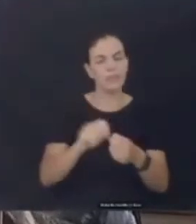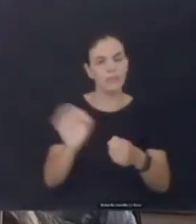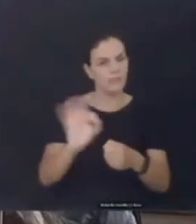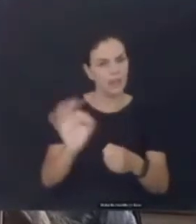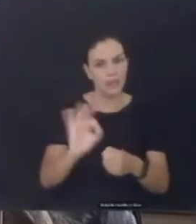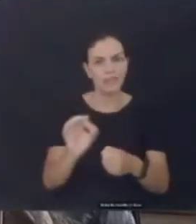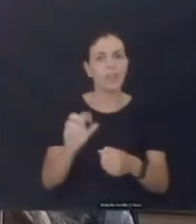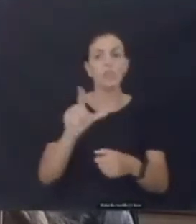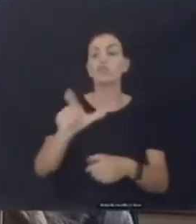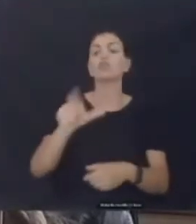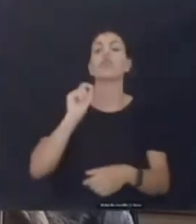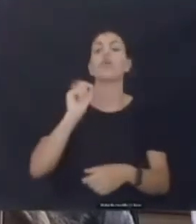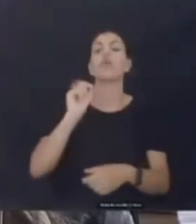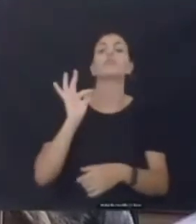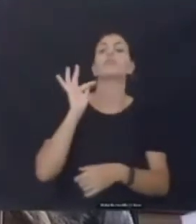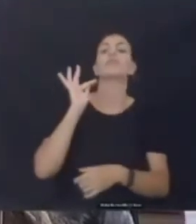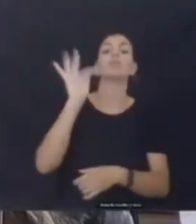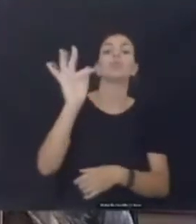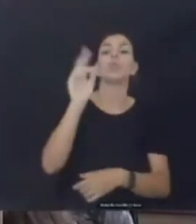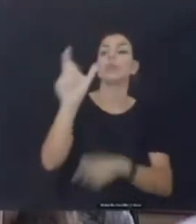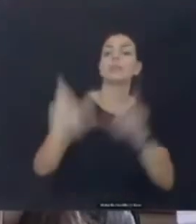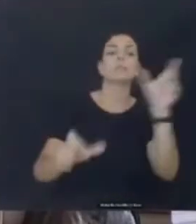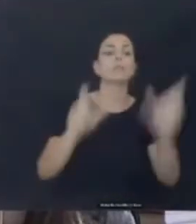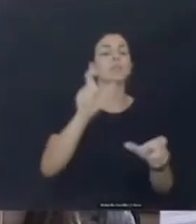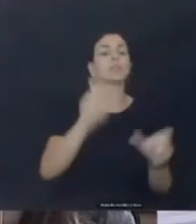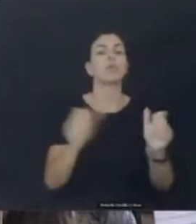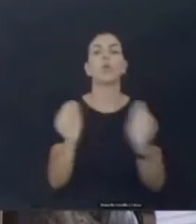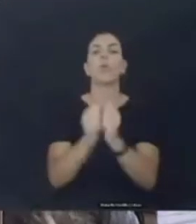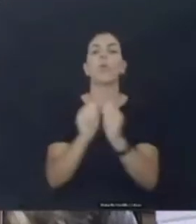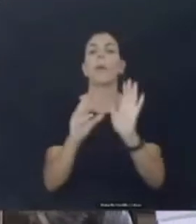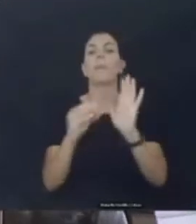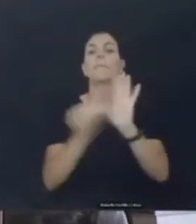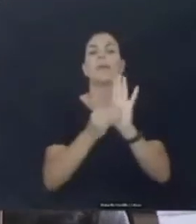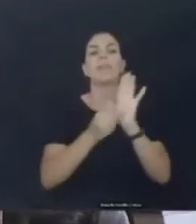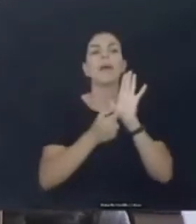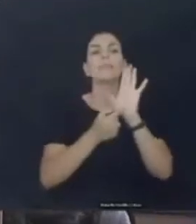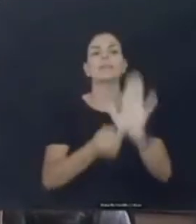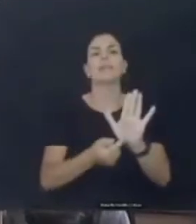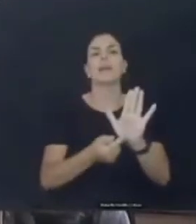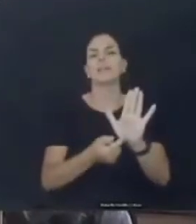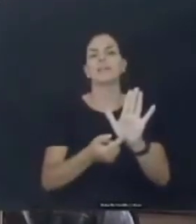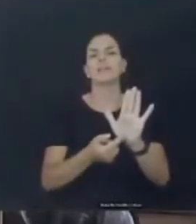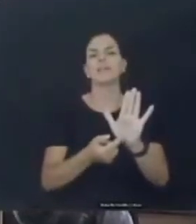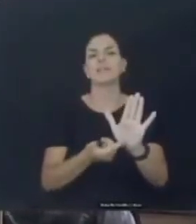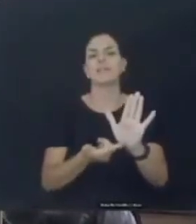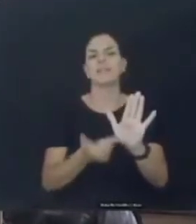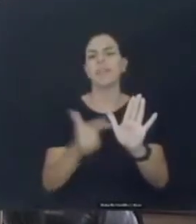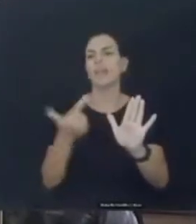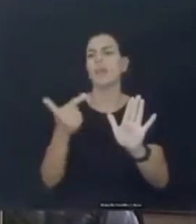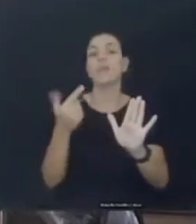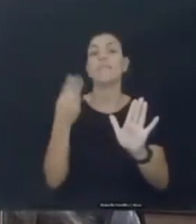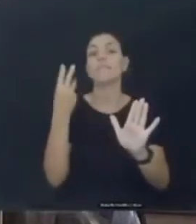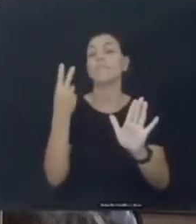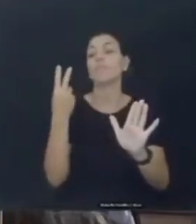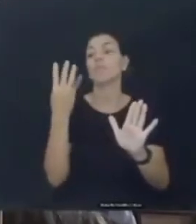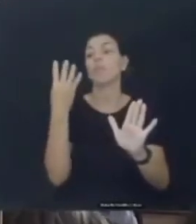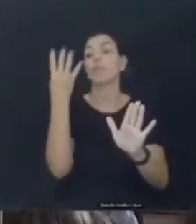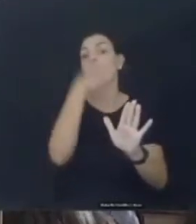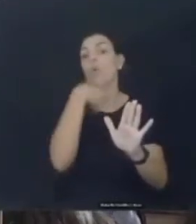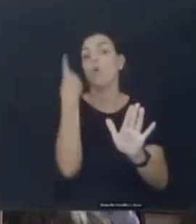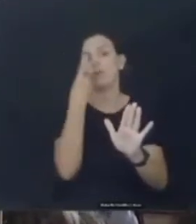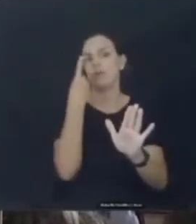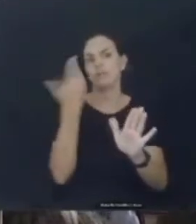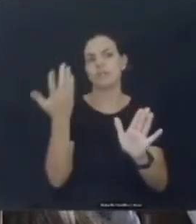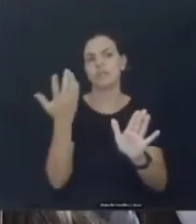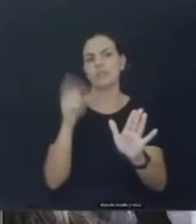das pessoas com emendas sendo apresentadas menos de 24 horas da decisão. Não